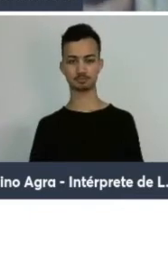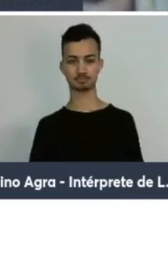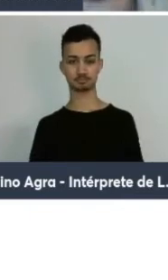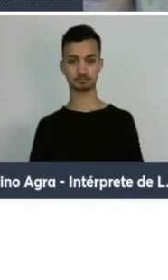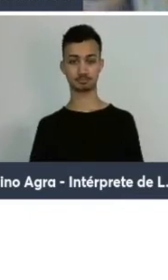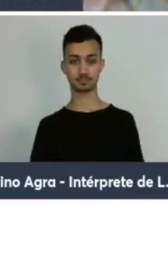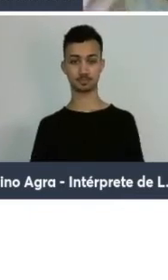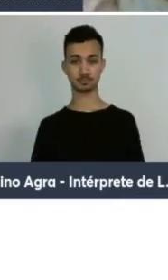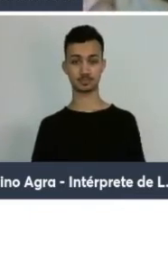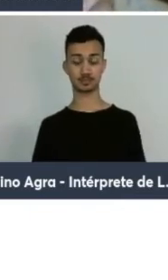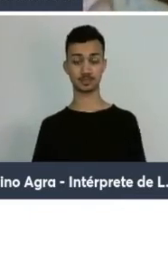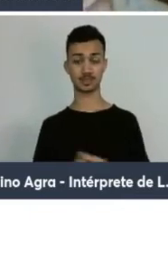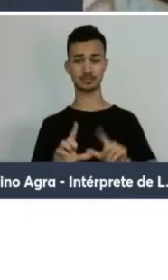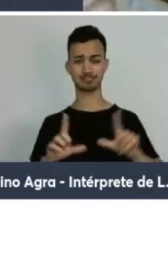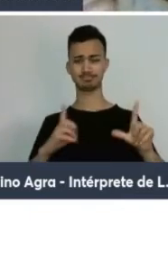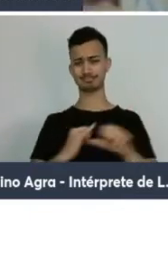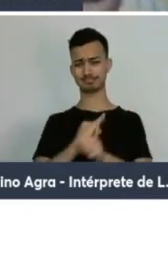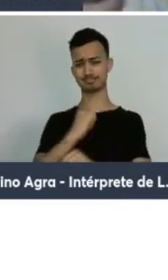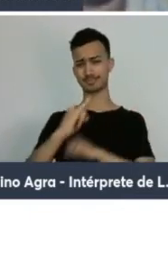Ai. Acho que a internet